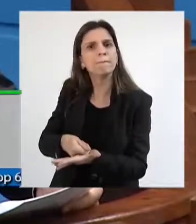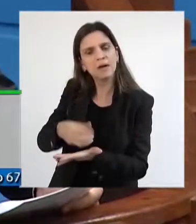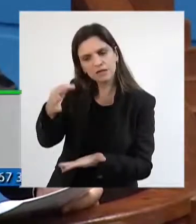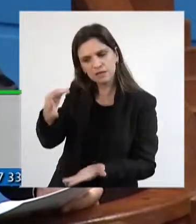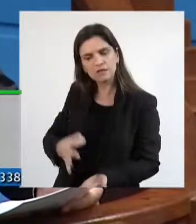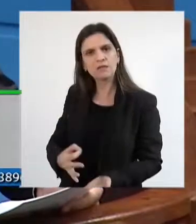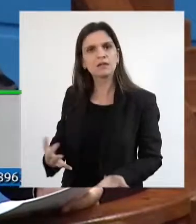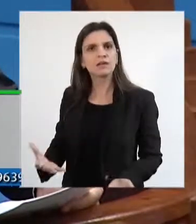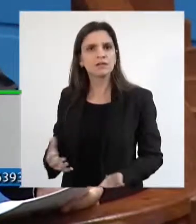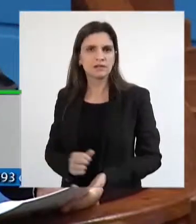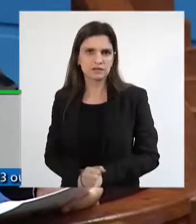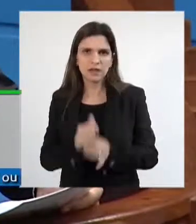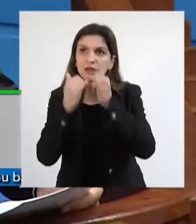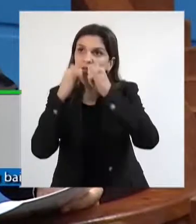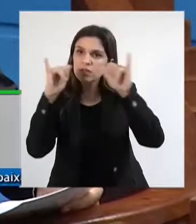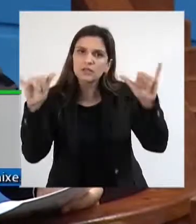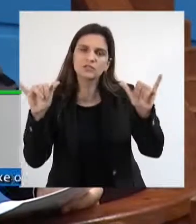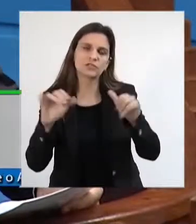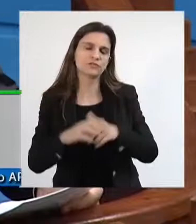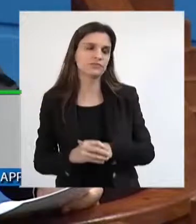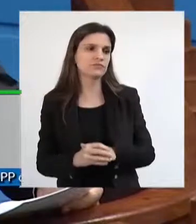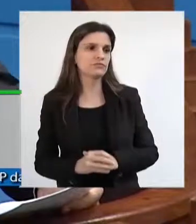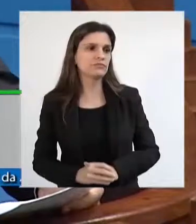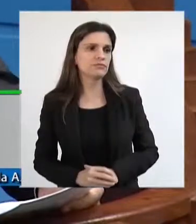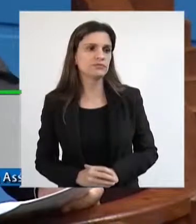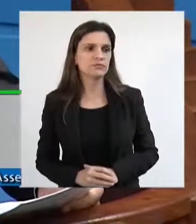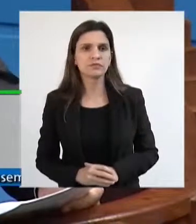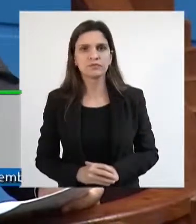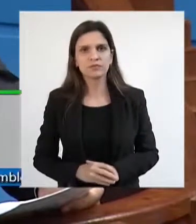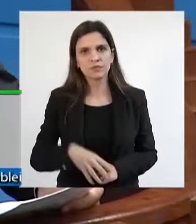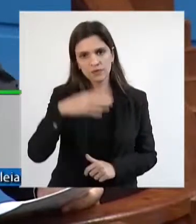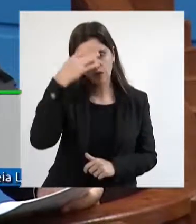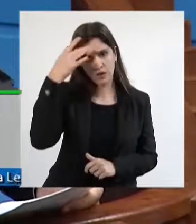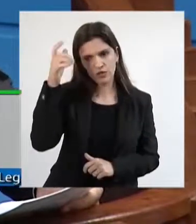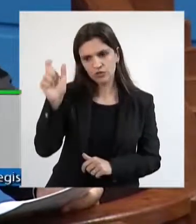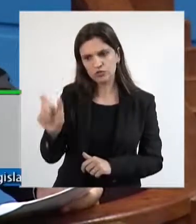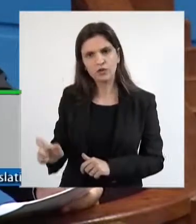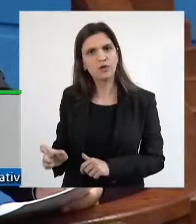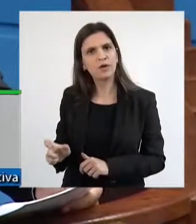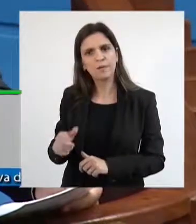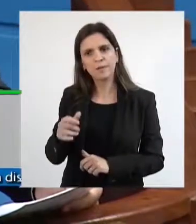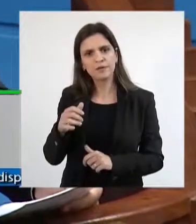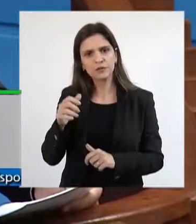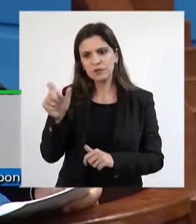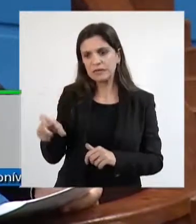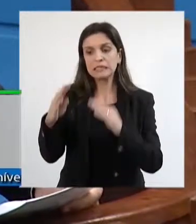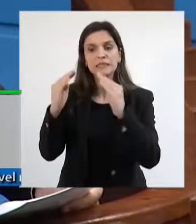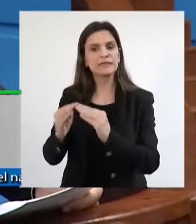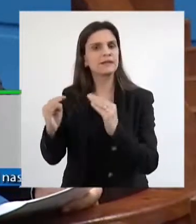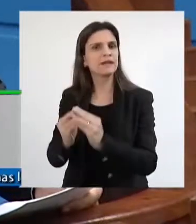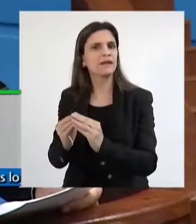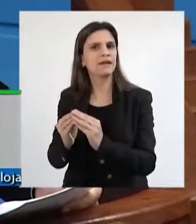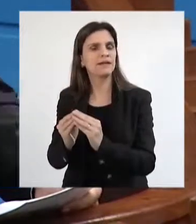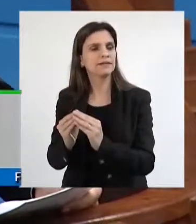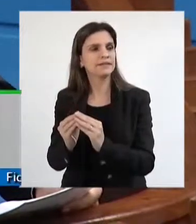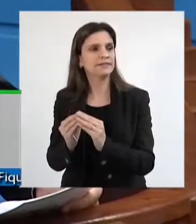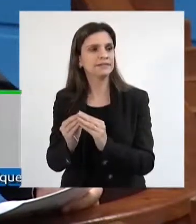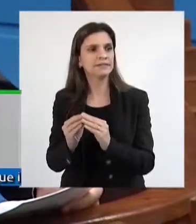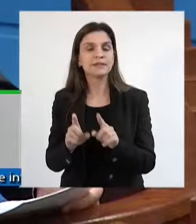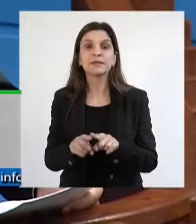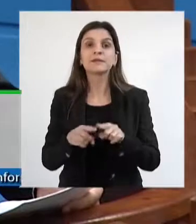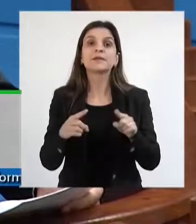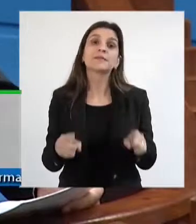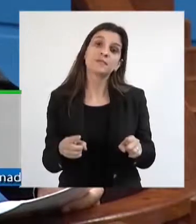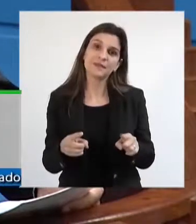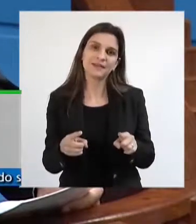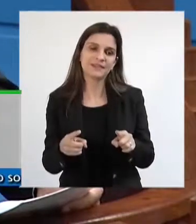impacta diretamente não só o consumidor na sua conta residencial, mas o consumidor ao adquirir os